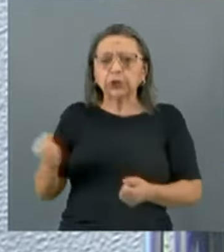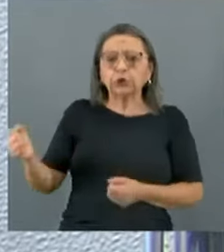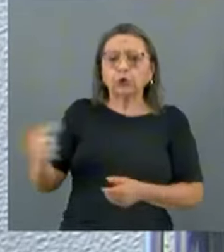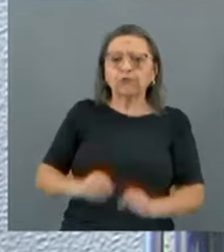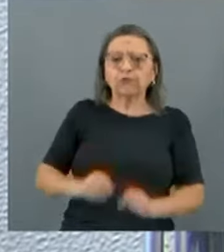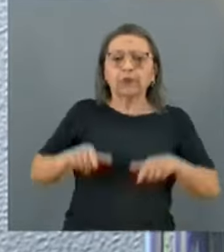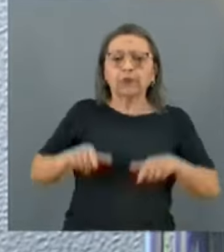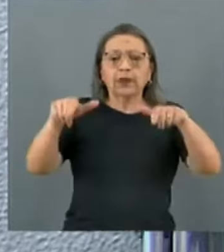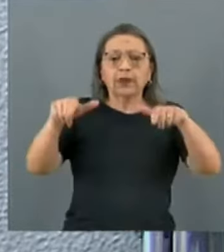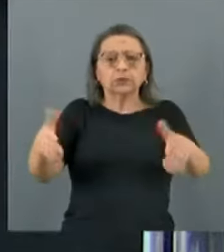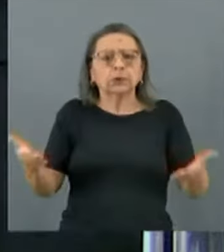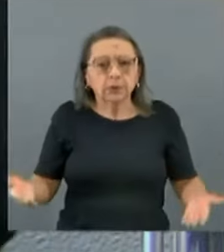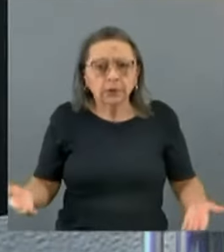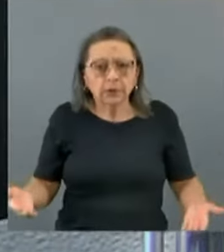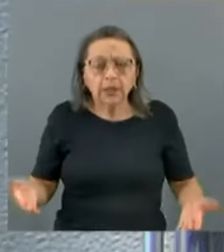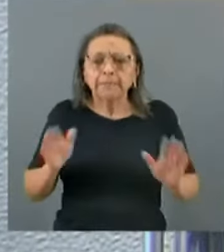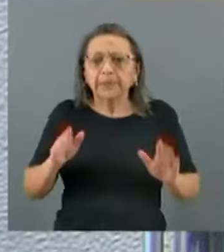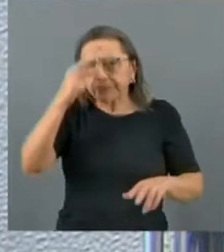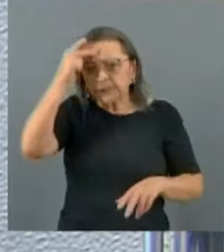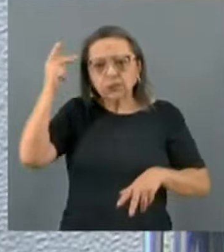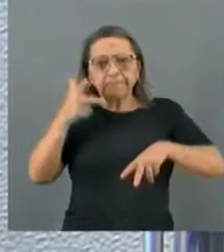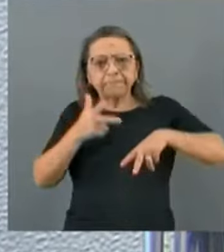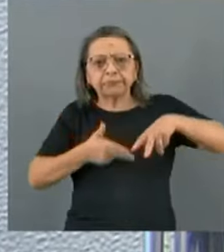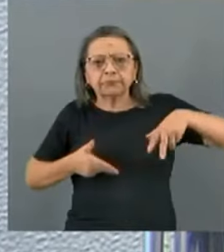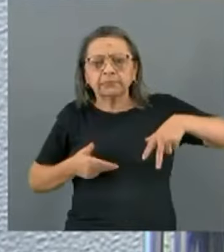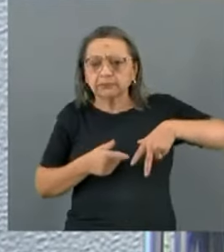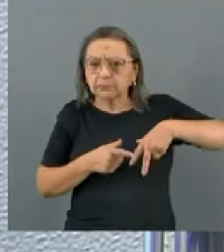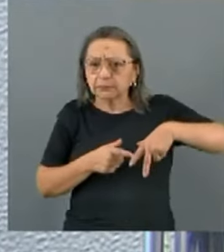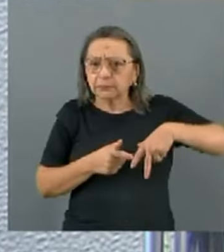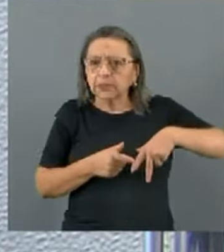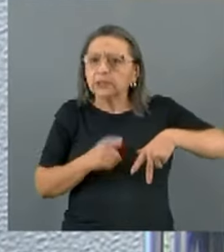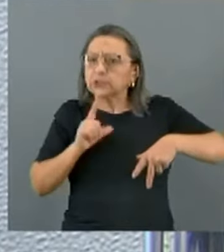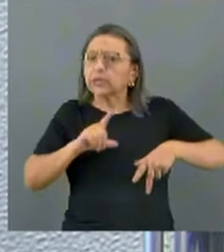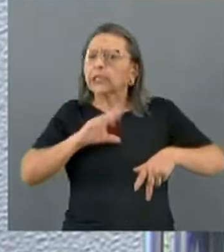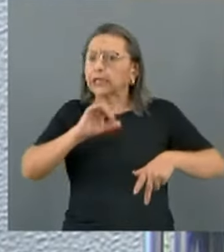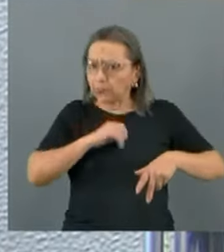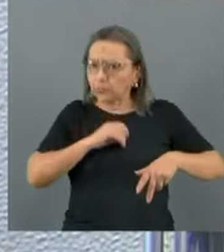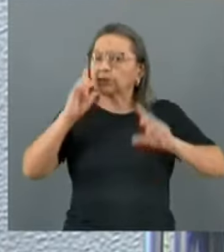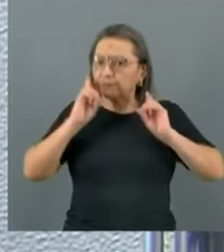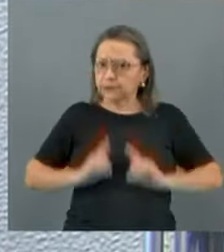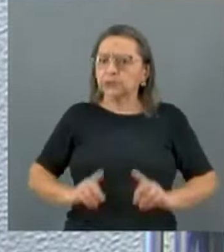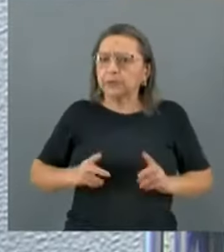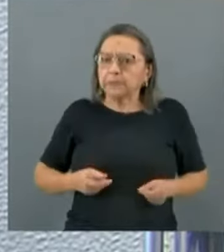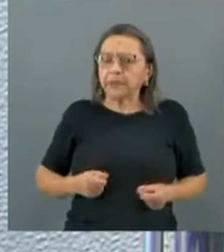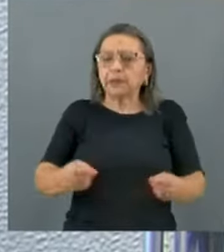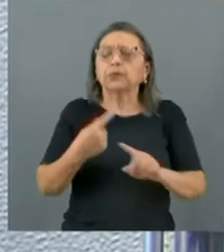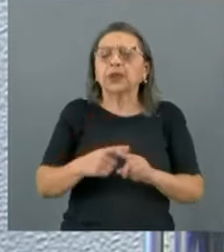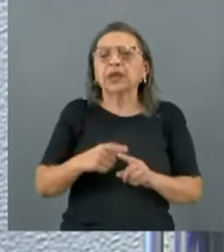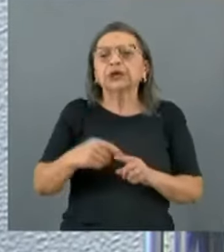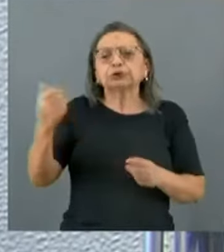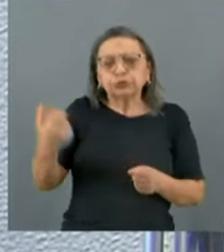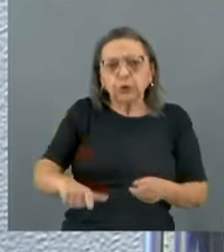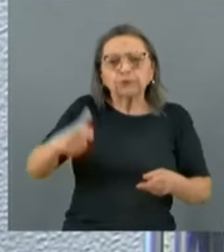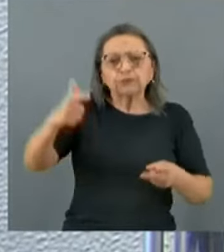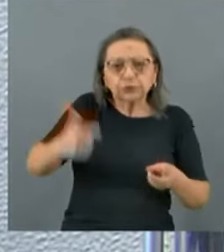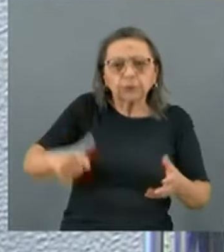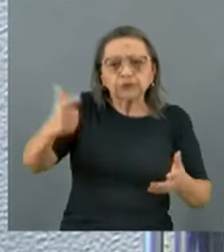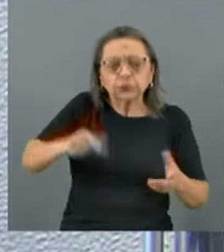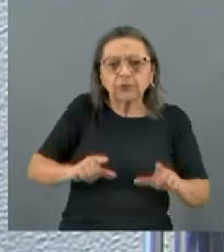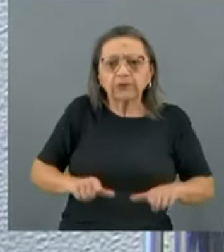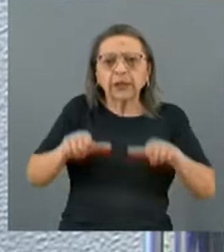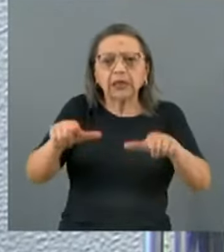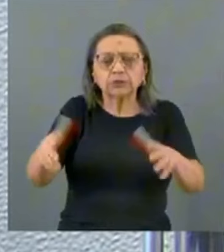laudo. Mas o amputado, ele tem um laudo da deficiência permanente. Por que ela vai ter que apresentar de novo um